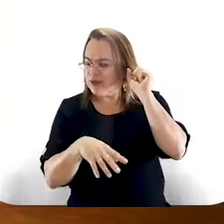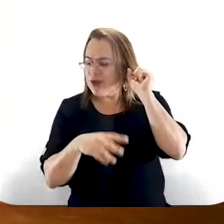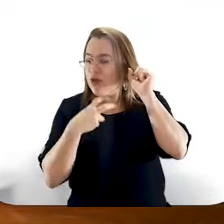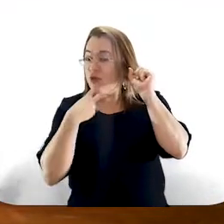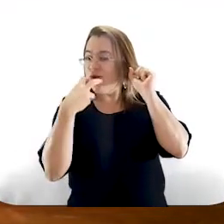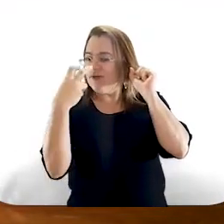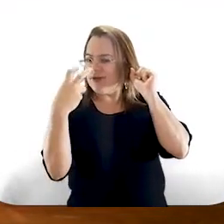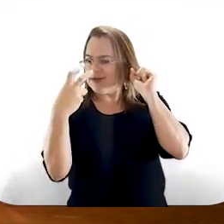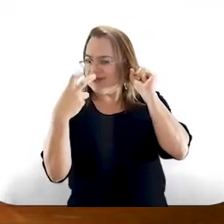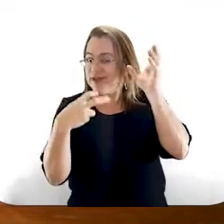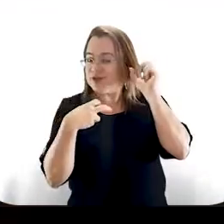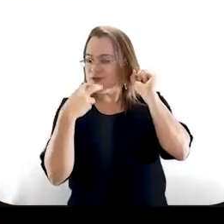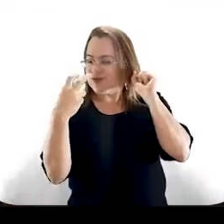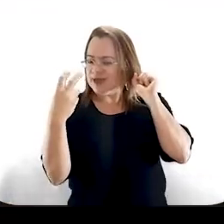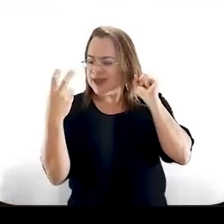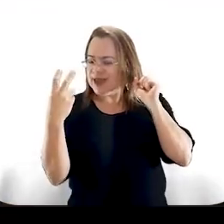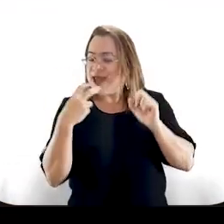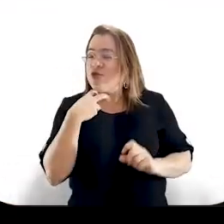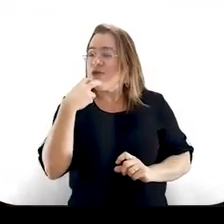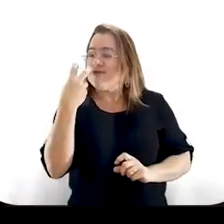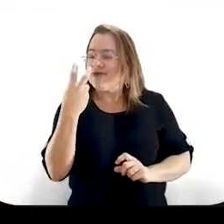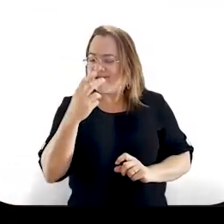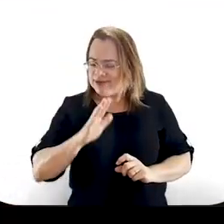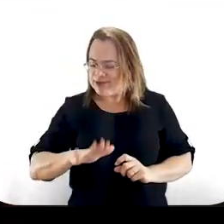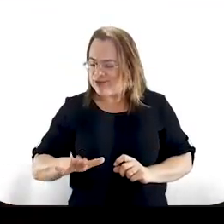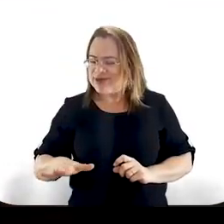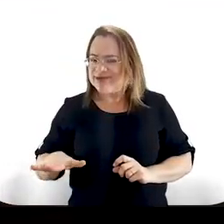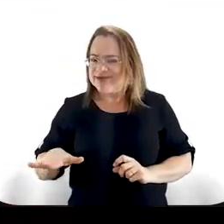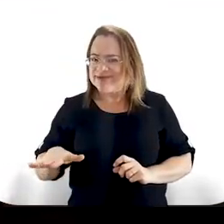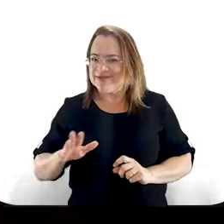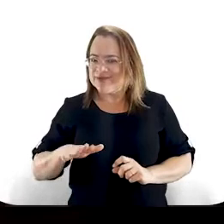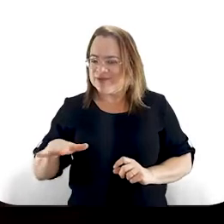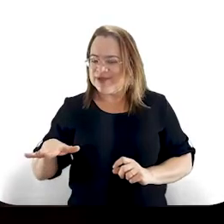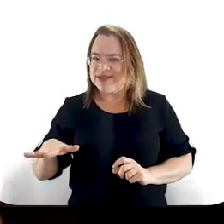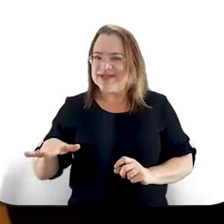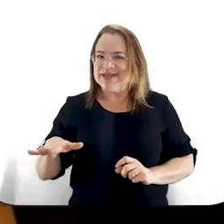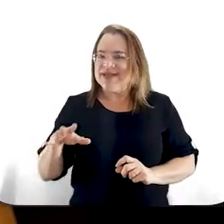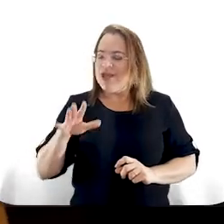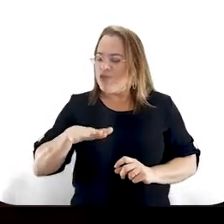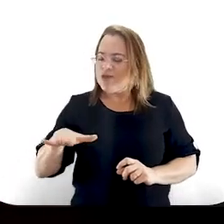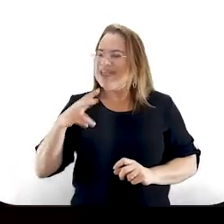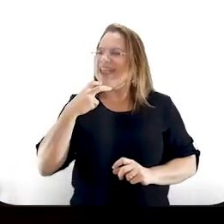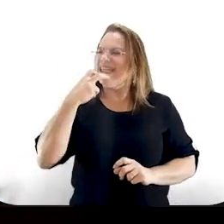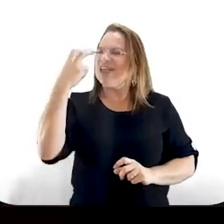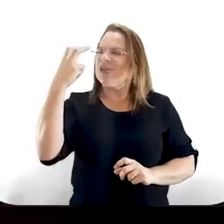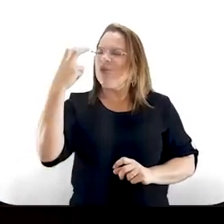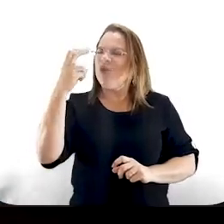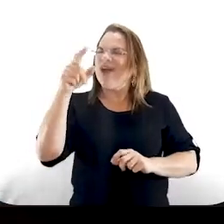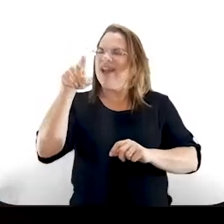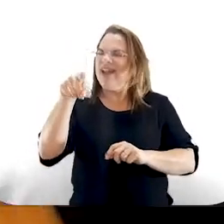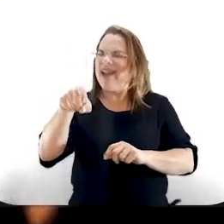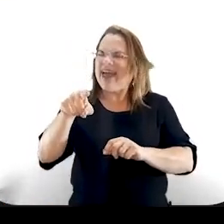voz. Era uma voz de um menino. Um menino que gritou lá do meio da